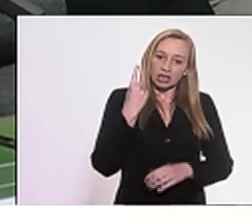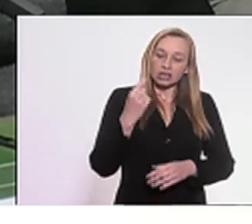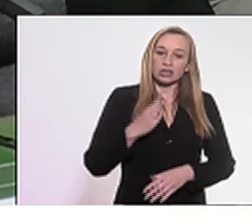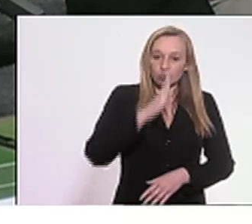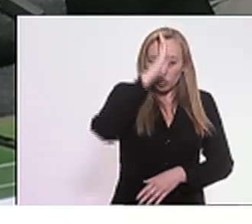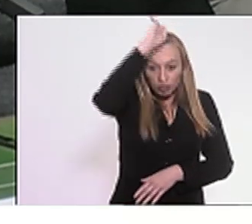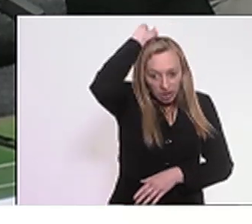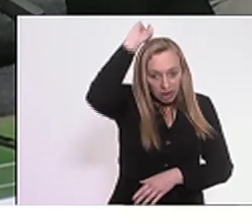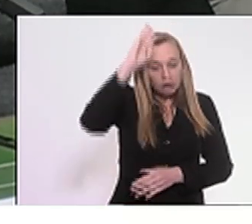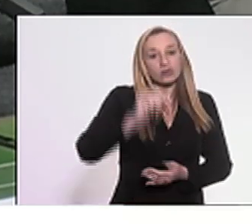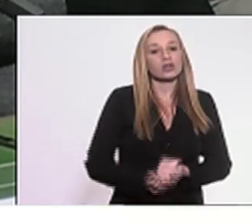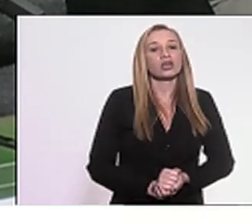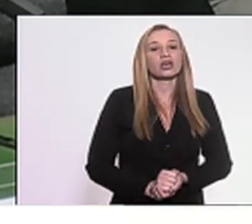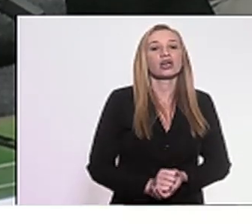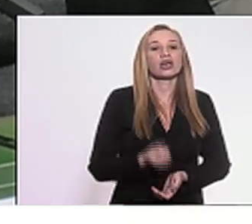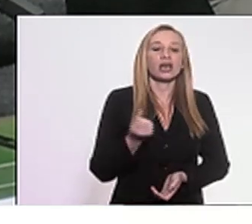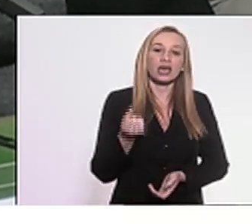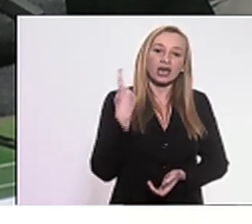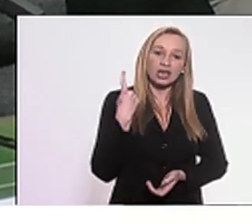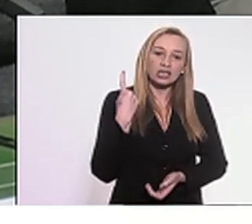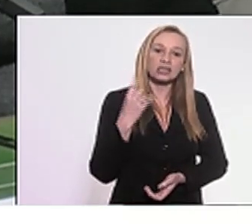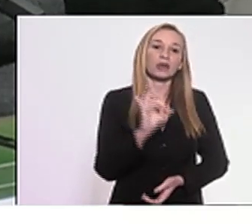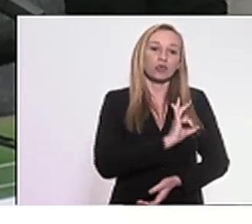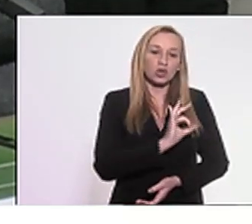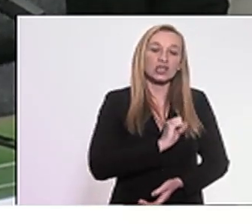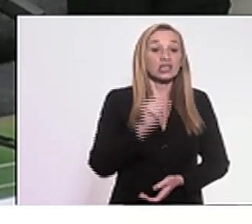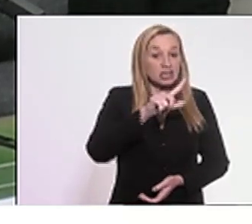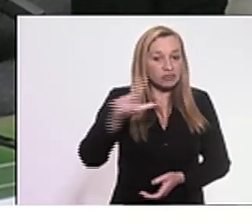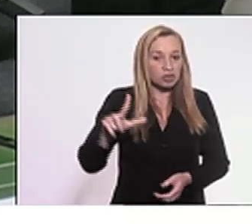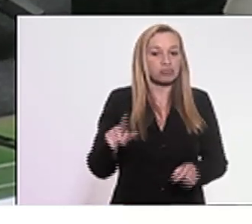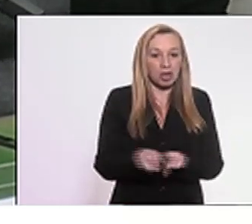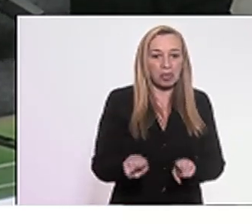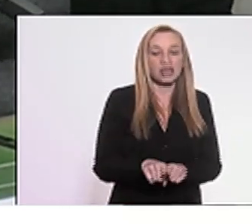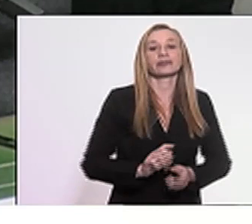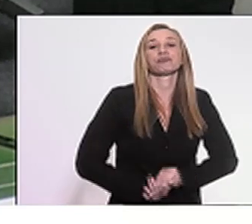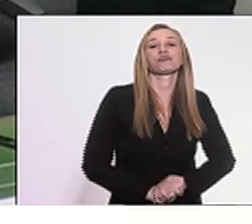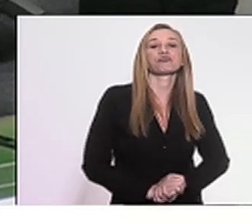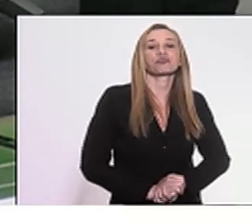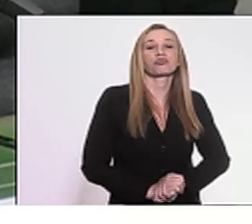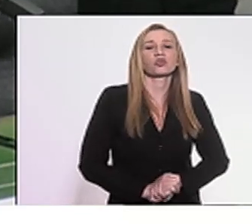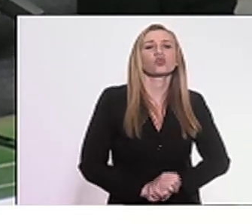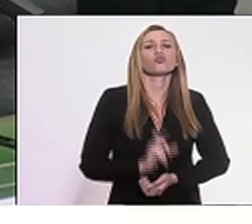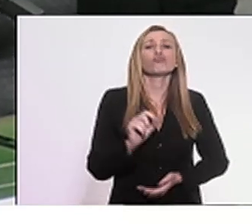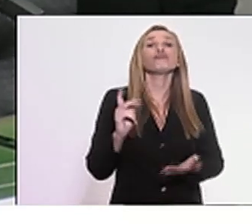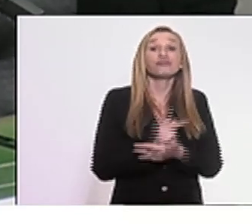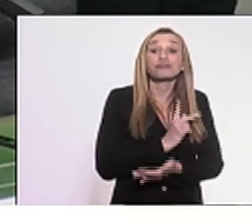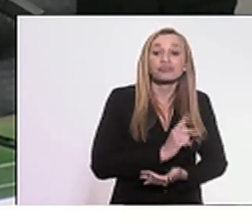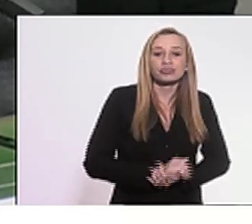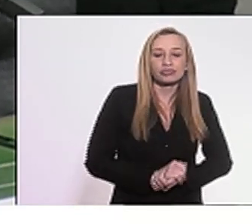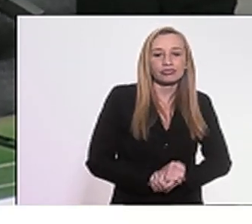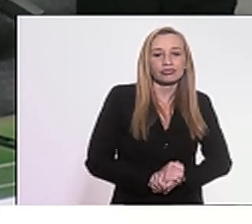CEAP, ex-agentes até mesmo da Polícia Civil. E o que ocorre?